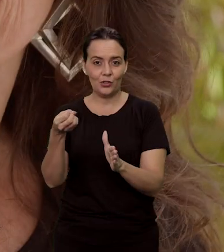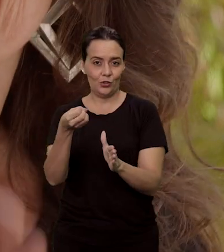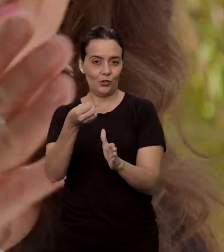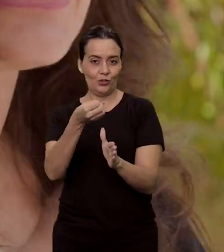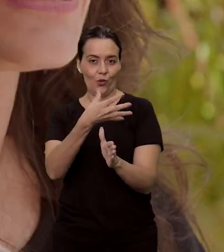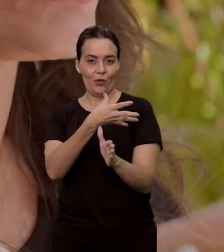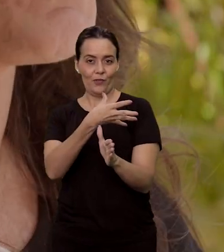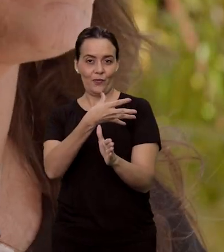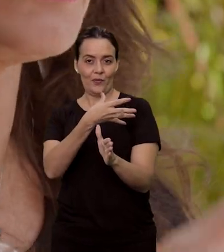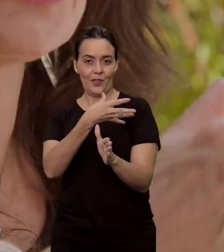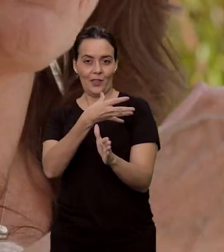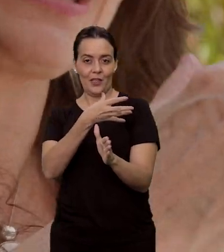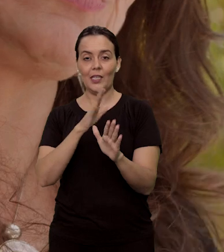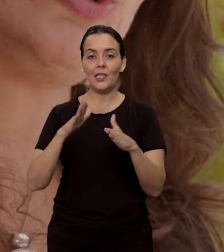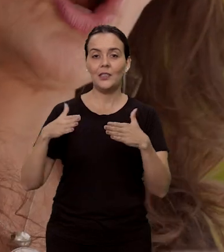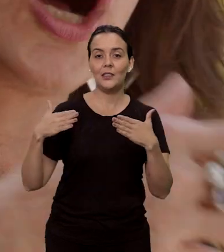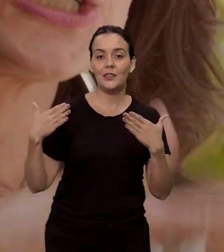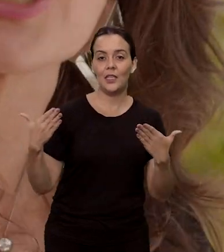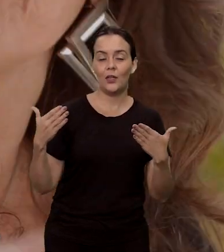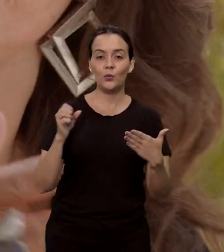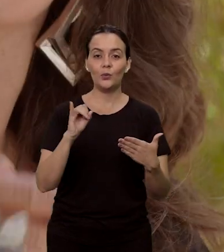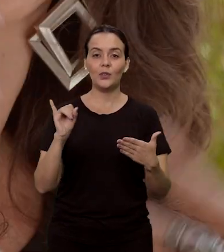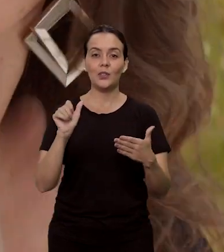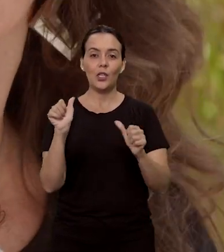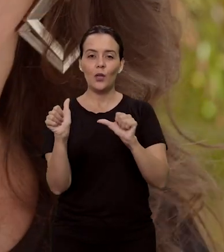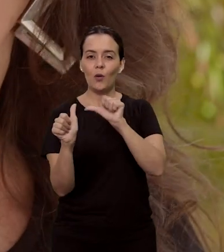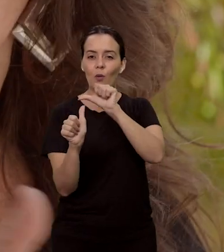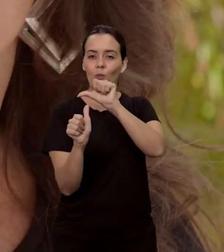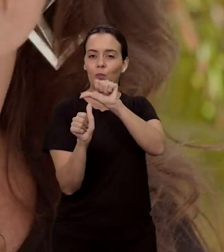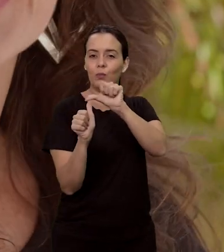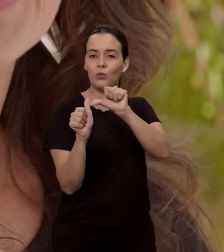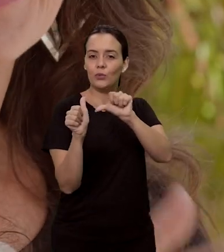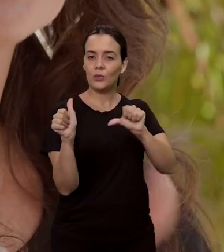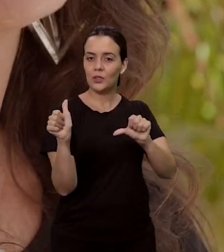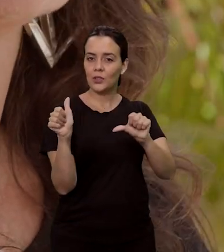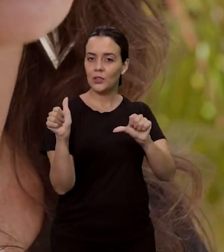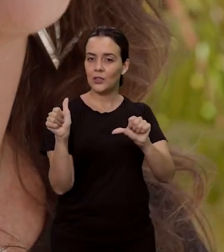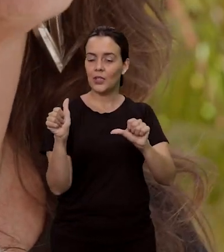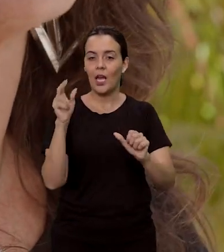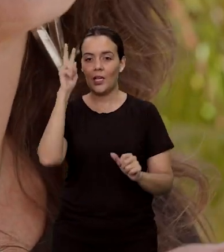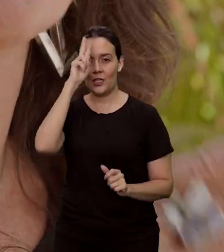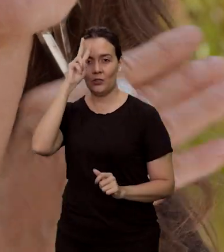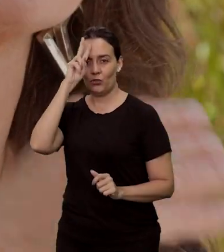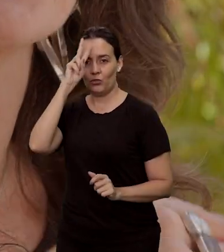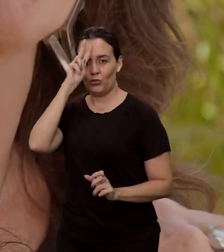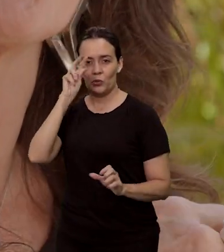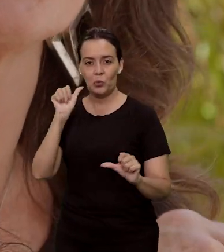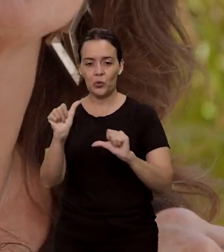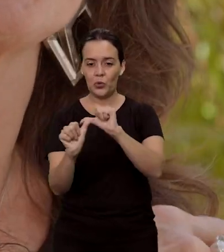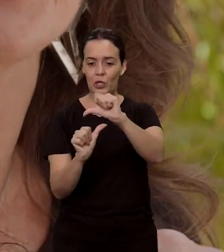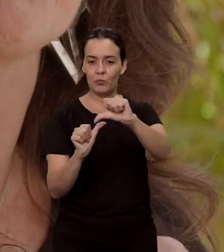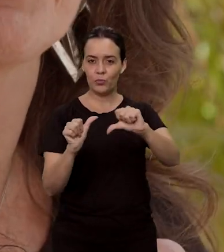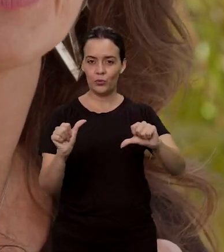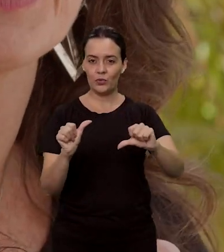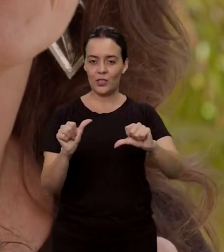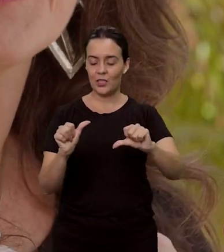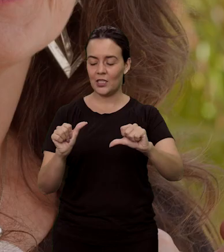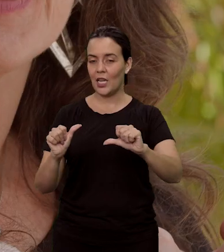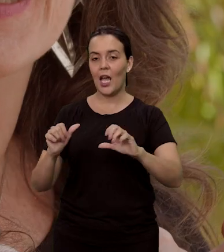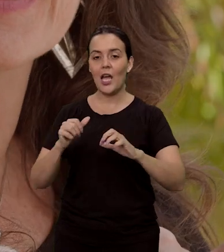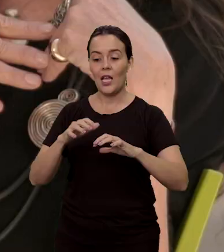fase, seja uma mudança de fase biológica, física ou histórica. Isso já aconteceu, por exemplo, quando